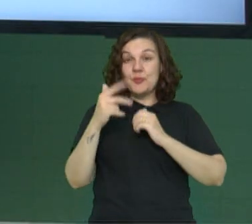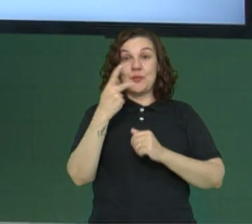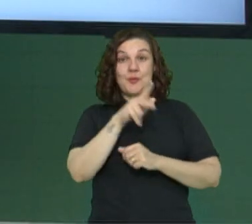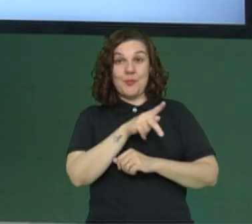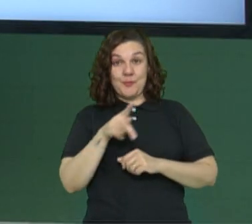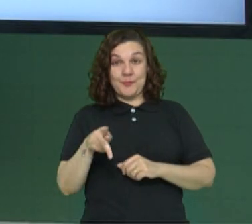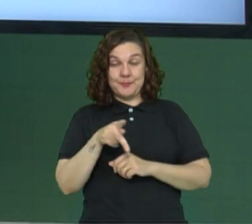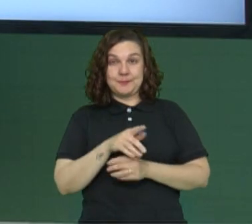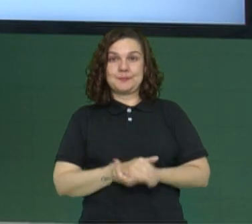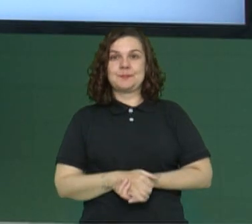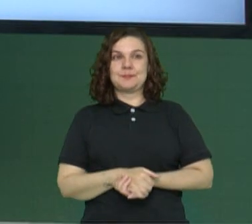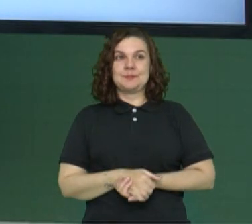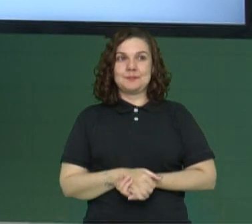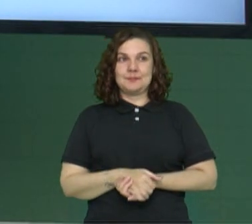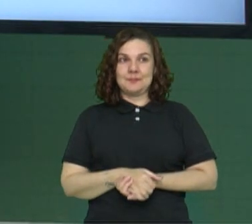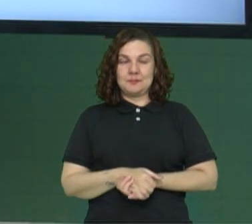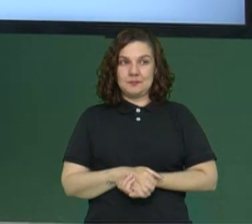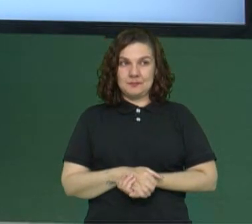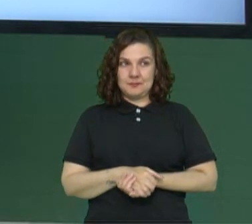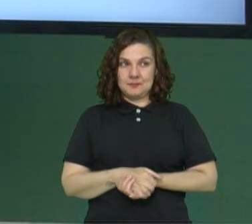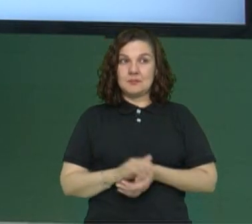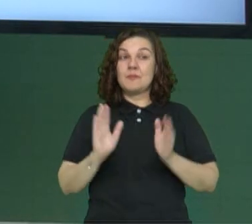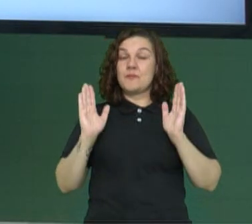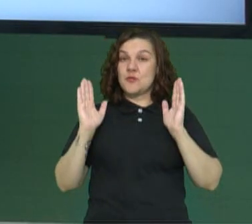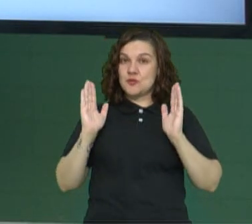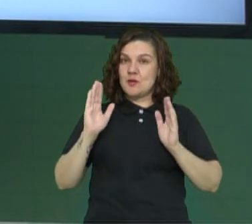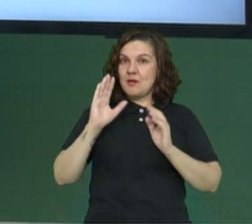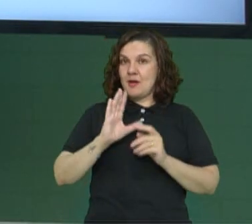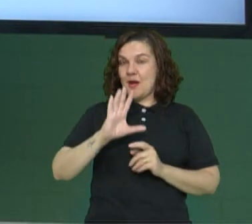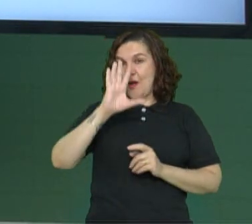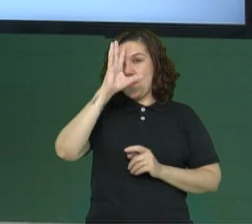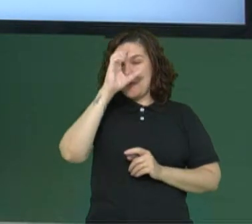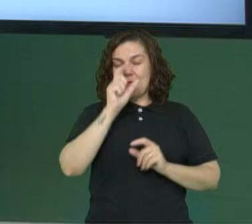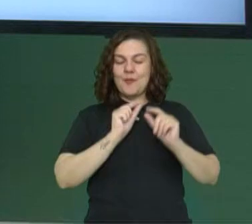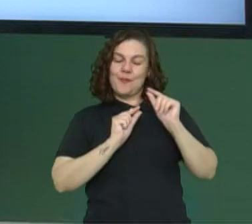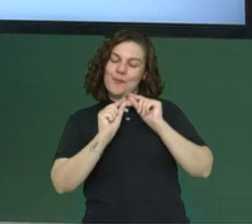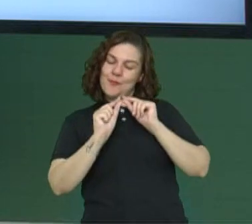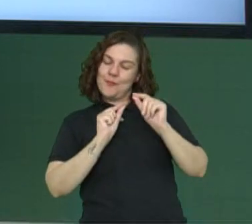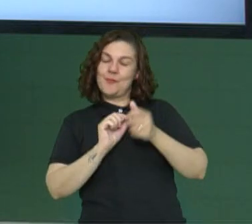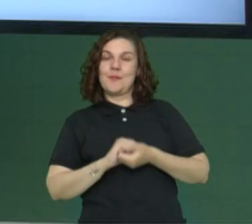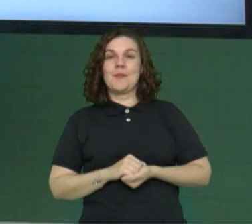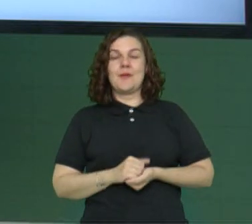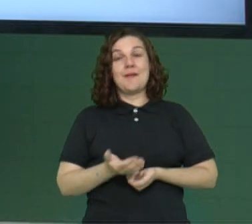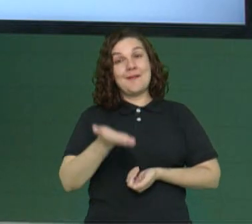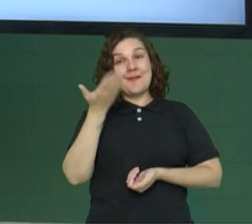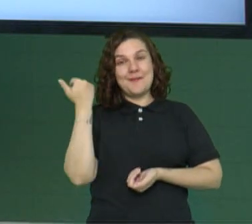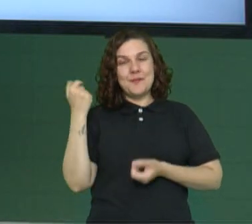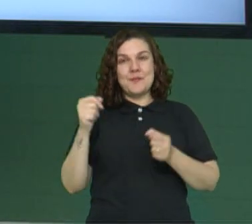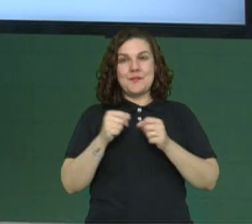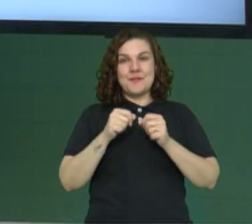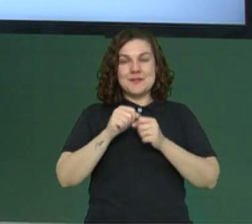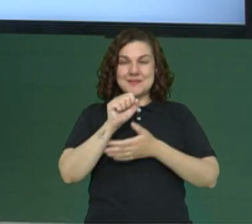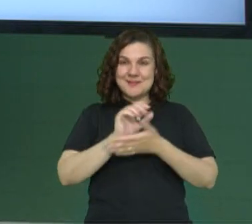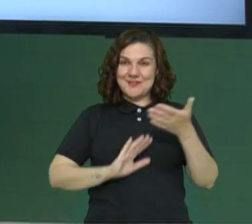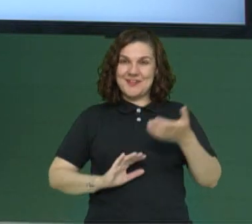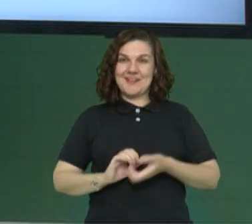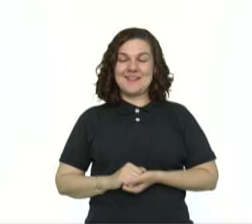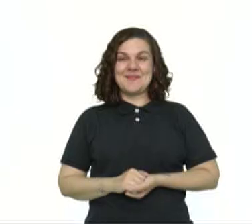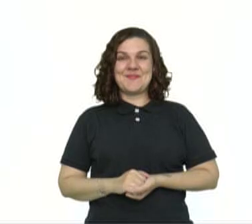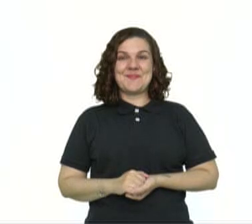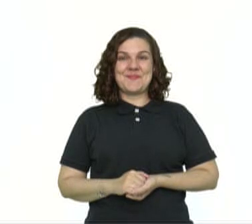ao seu professor. Vocês já aprenderam um pouquinho? Vamos lá fazer esse